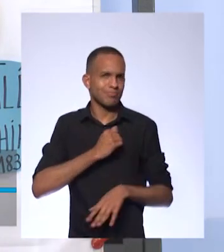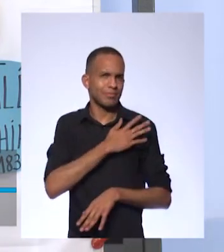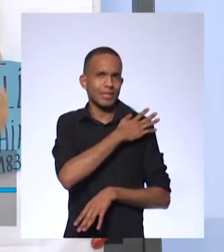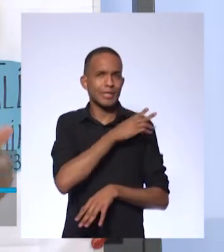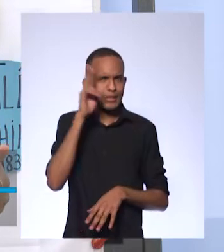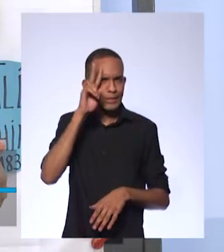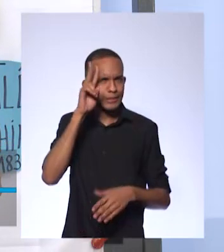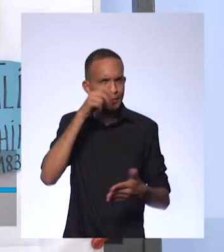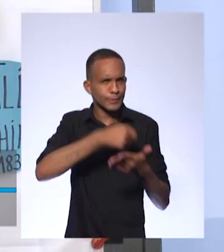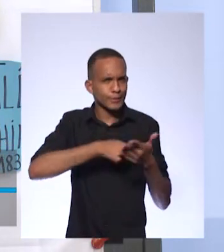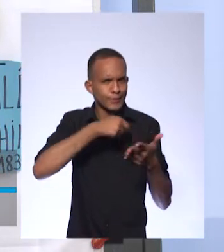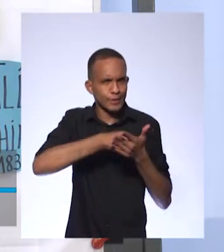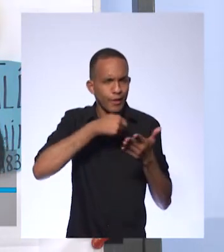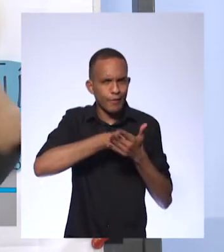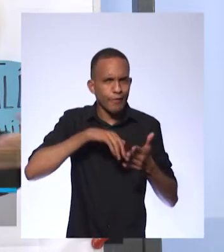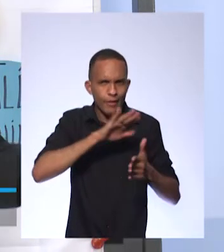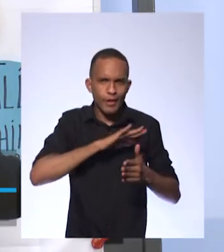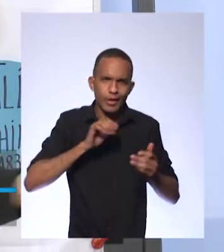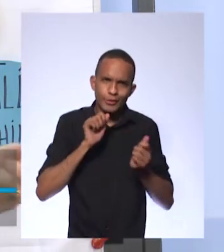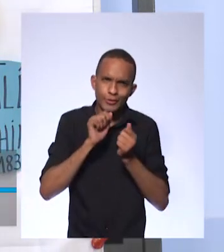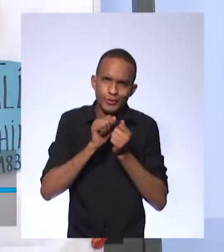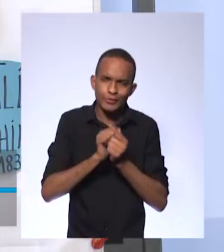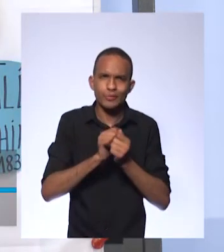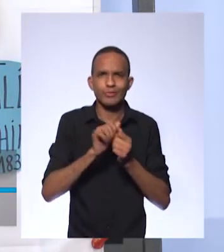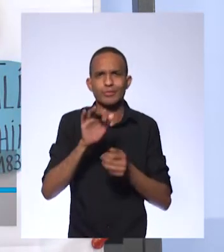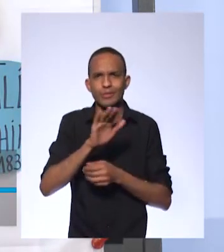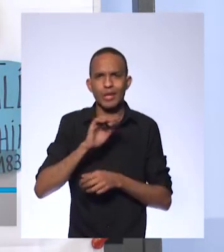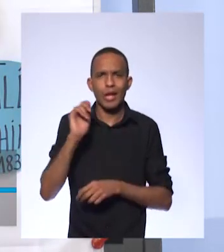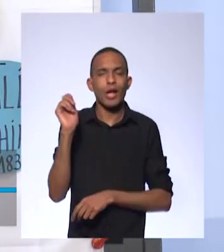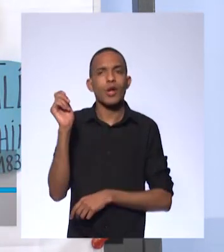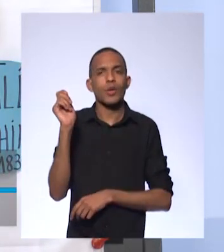que lutaram aí do lado dos estancieiros